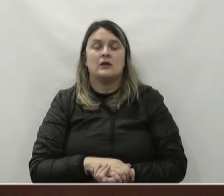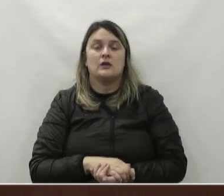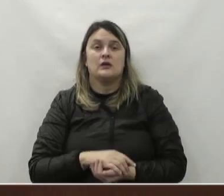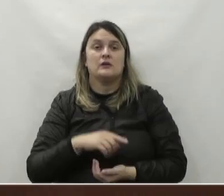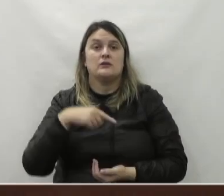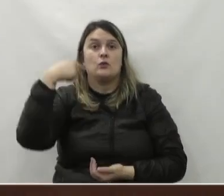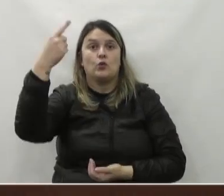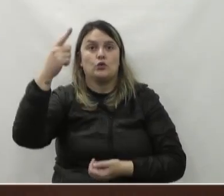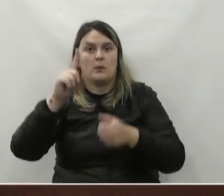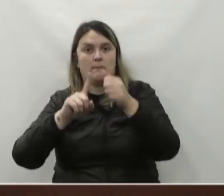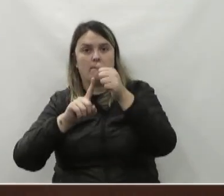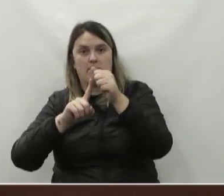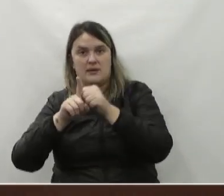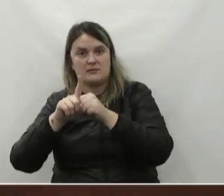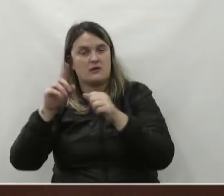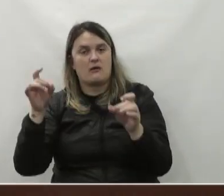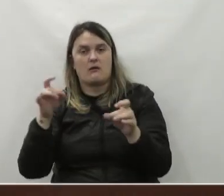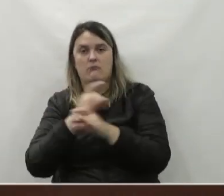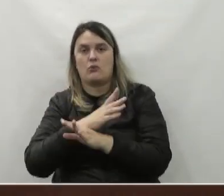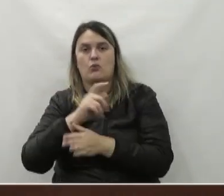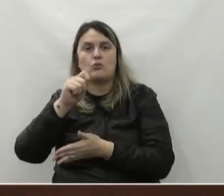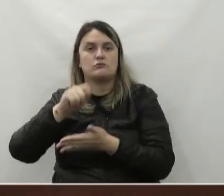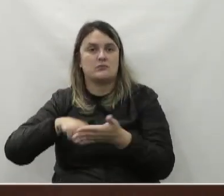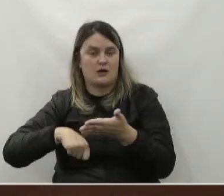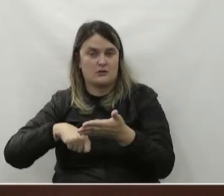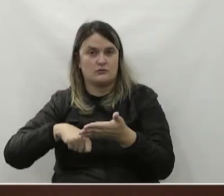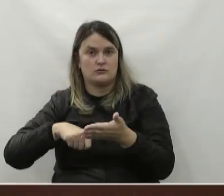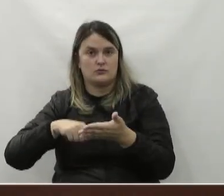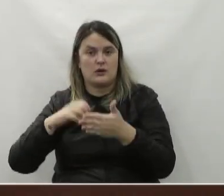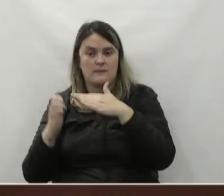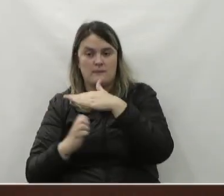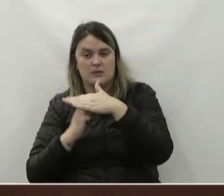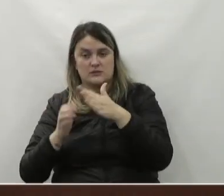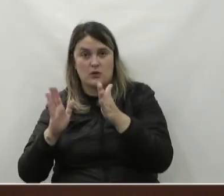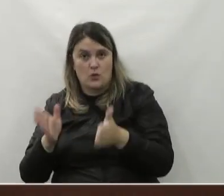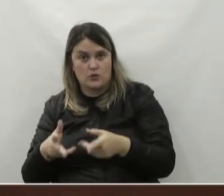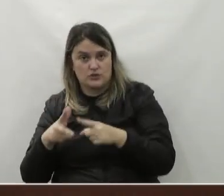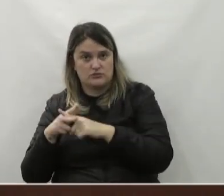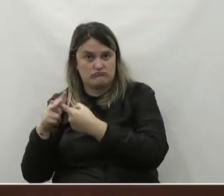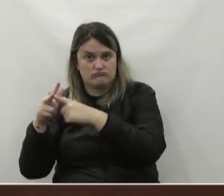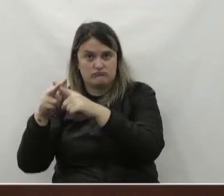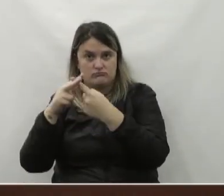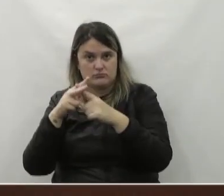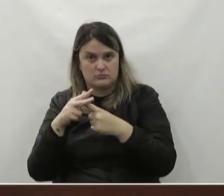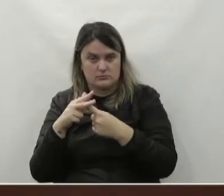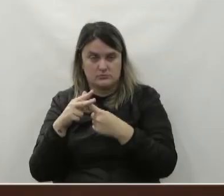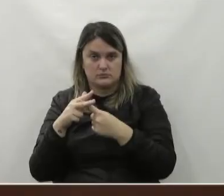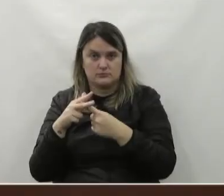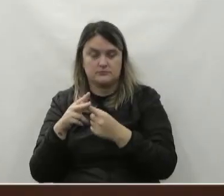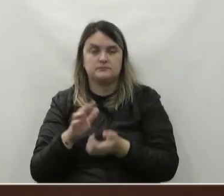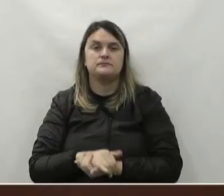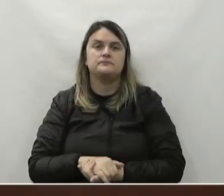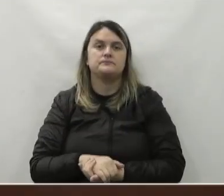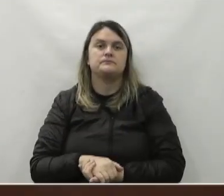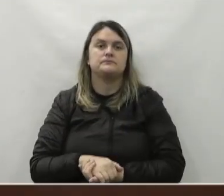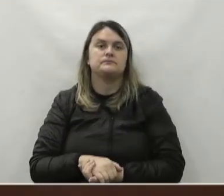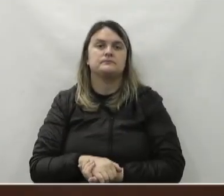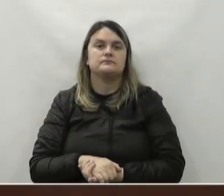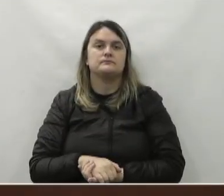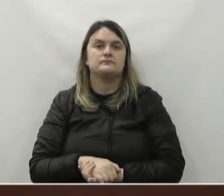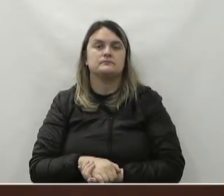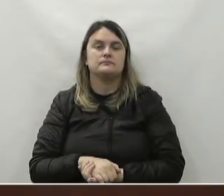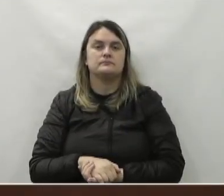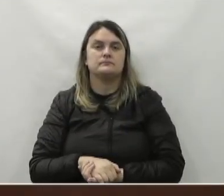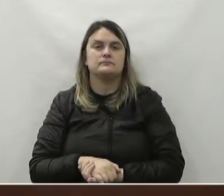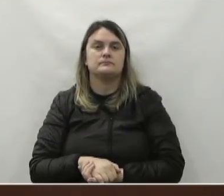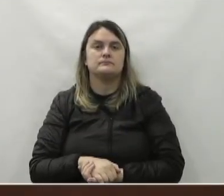já está quase encerrando, contrato de emergência com a empresa que hoje faz apenas algumas manutenções, né, das lâmpadas